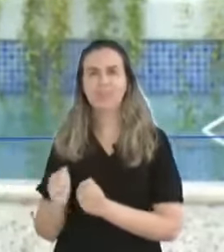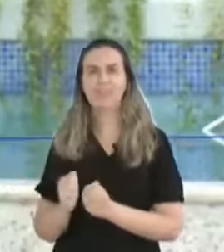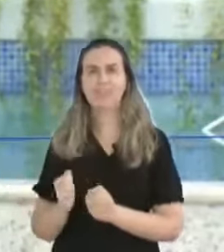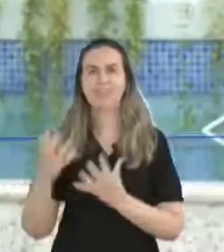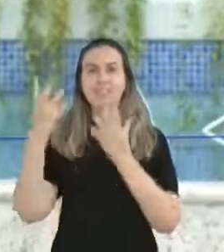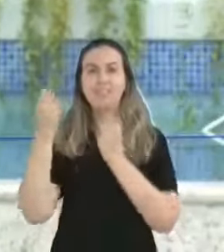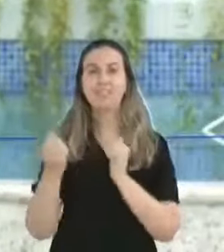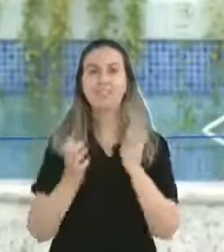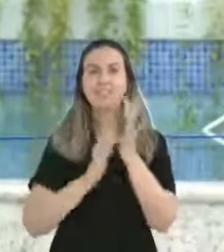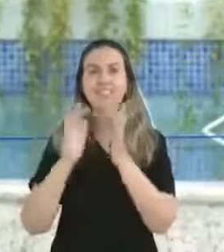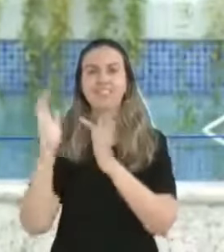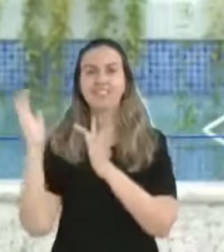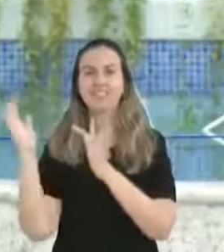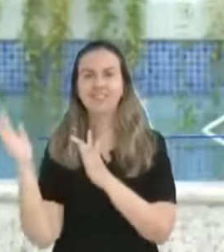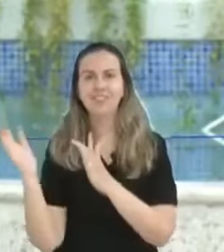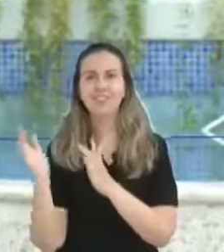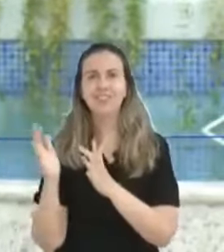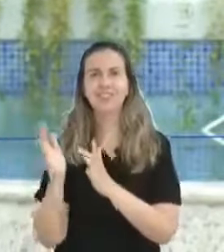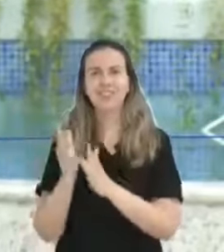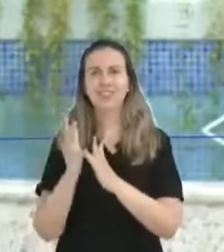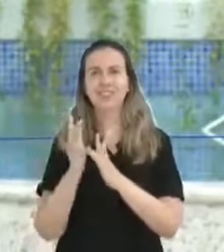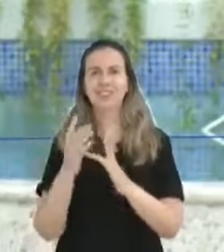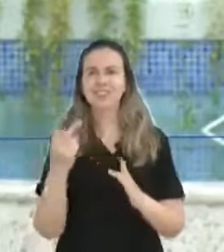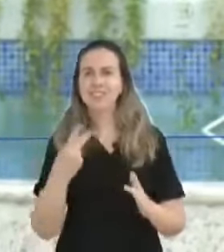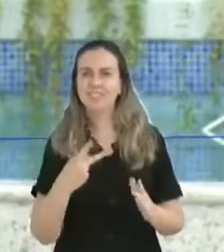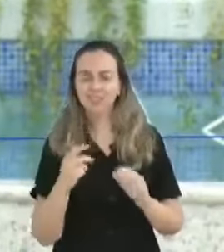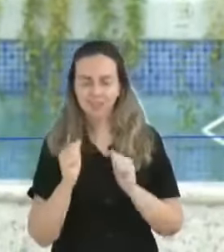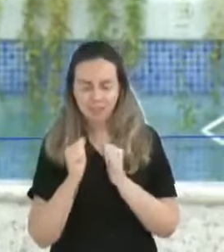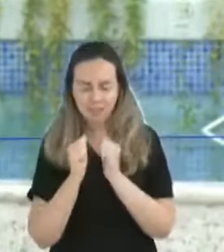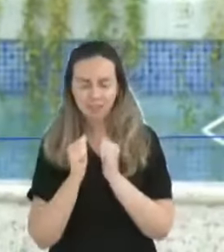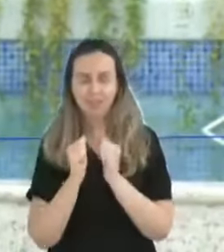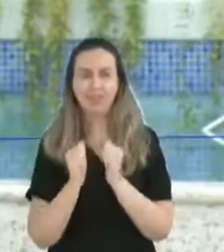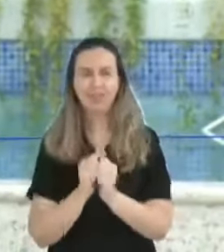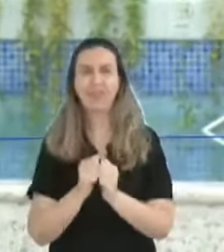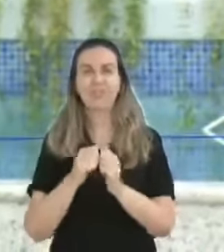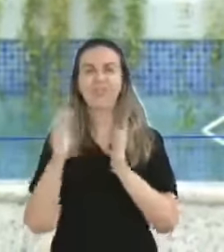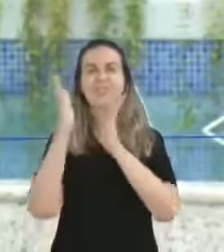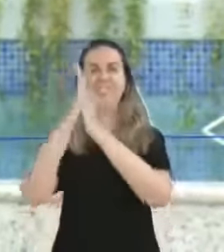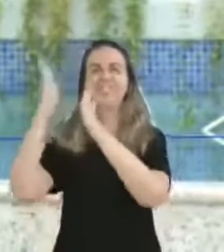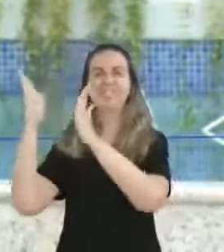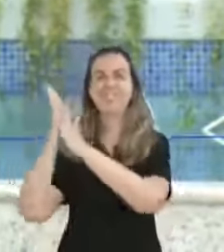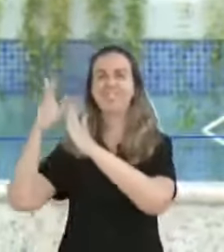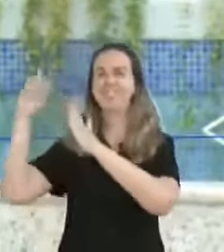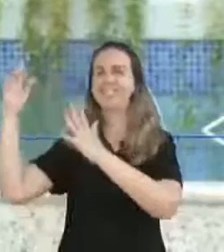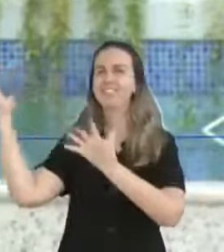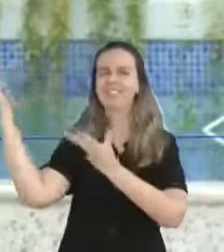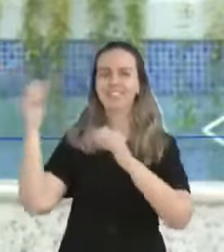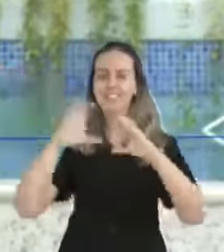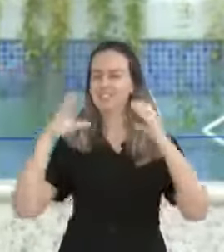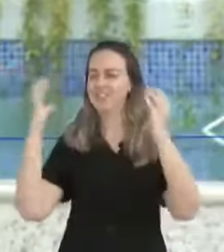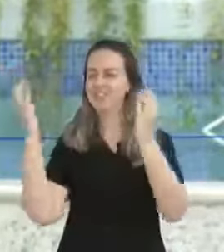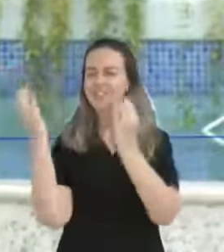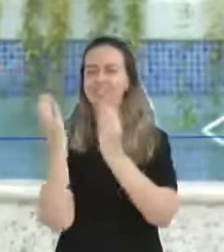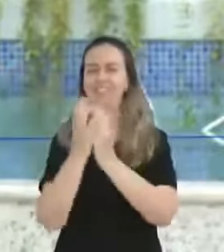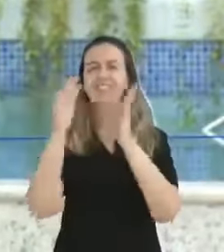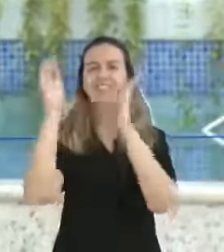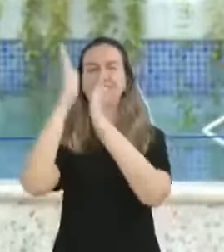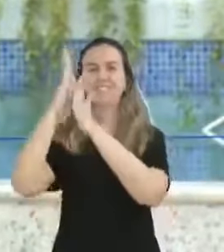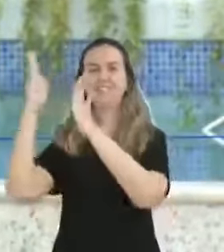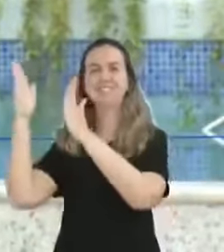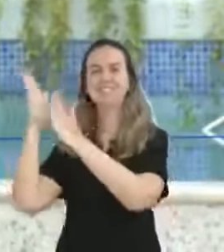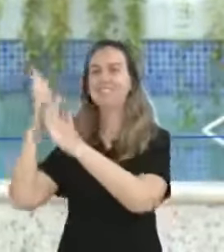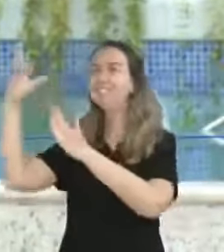nos convertemos ao Senhor e participávamos de congressos extraordinários, aonde nasceu a